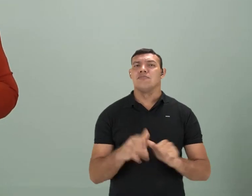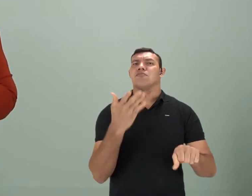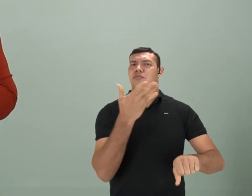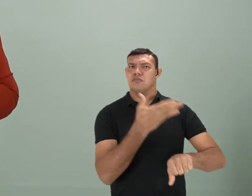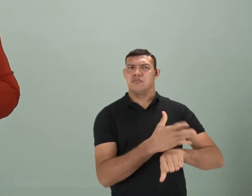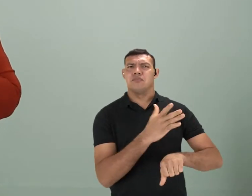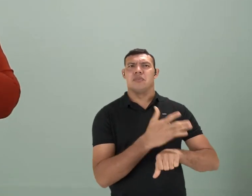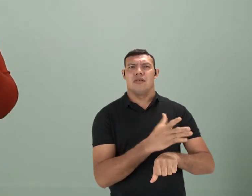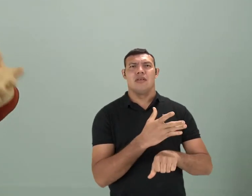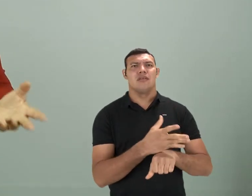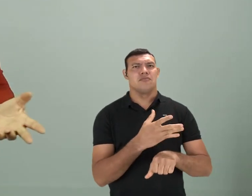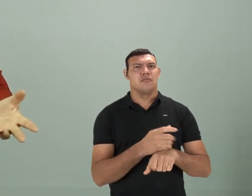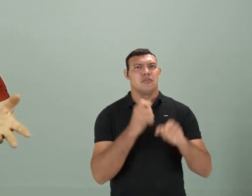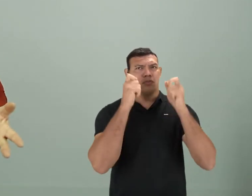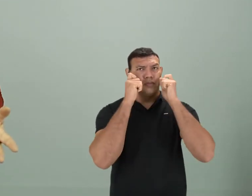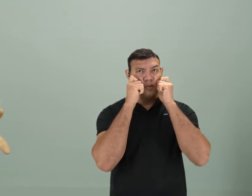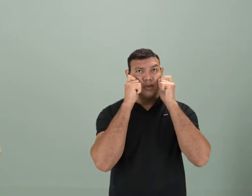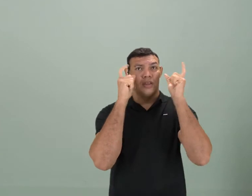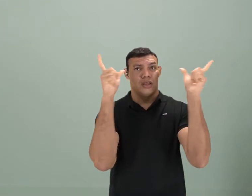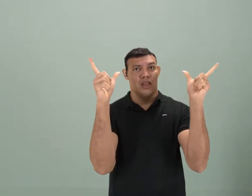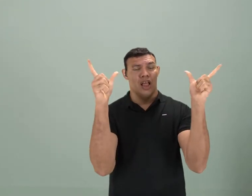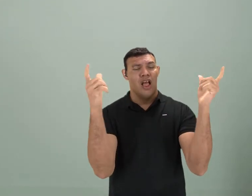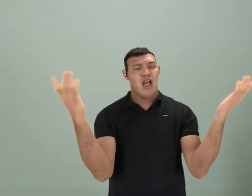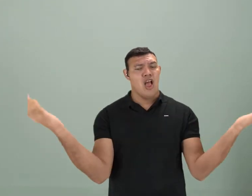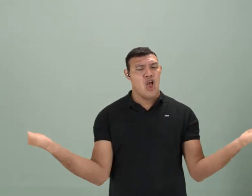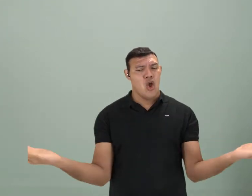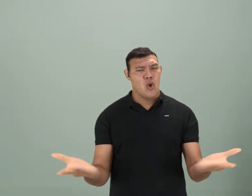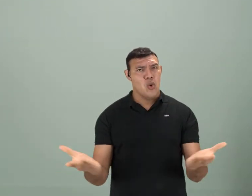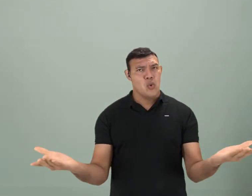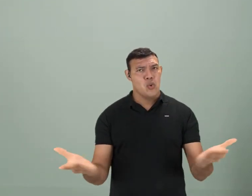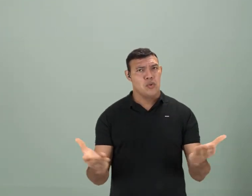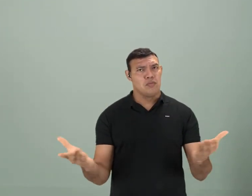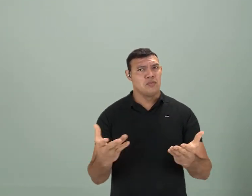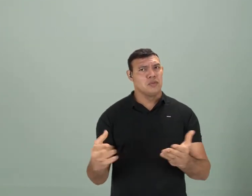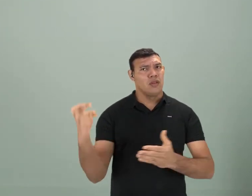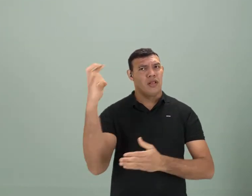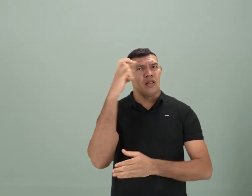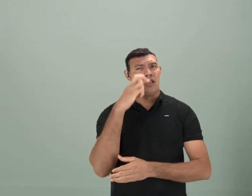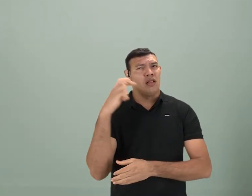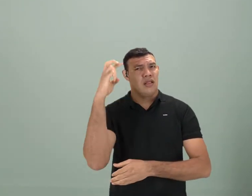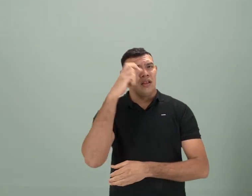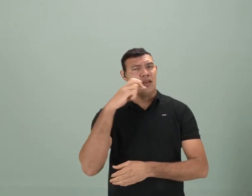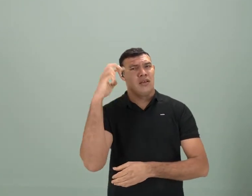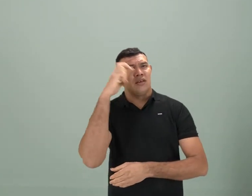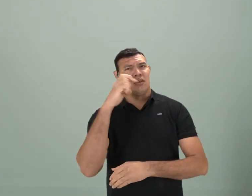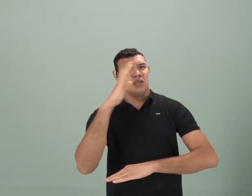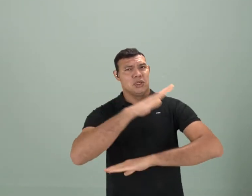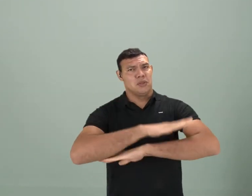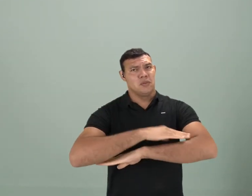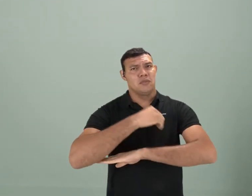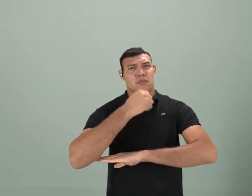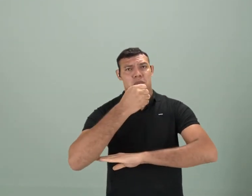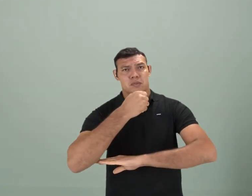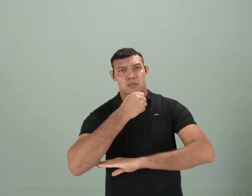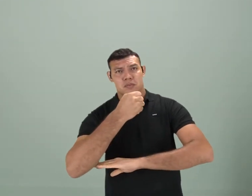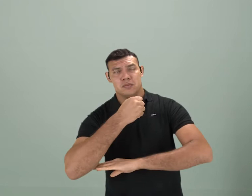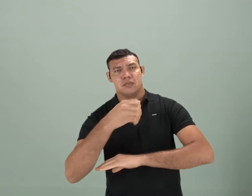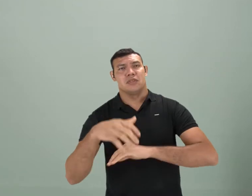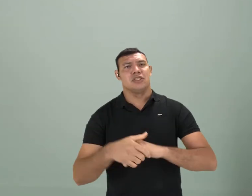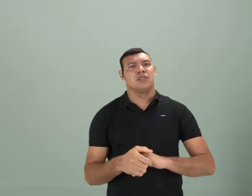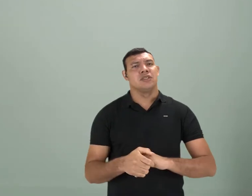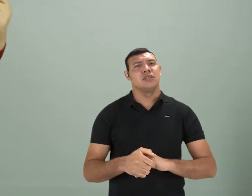que é muito importante, sobretudo nesse contexto atual que a gente está observando nas mídias, que tanto